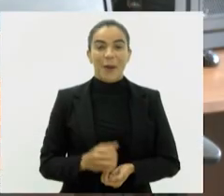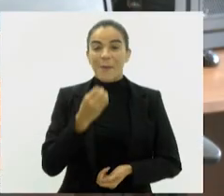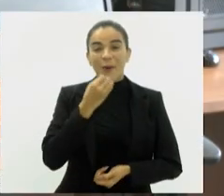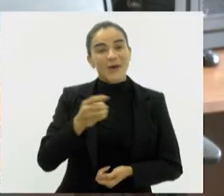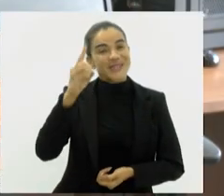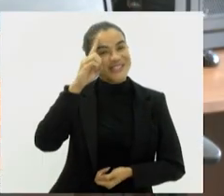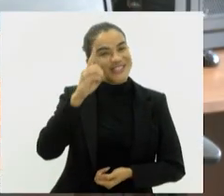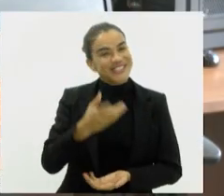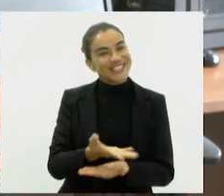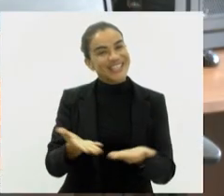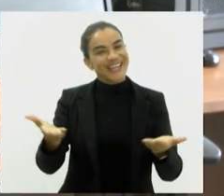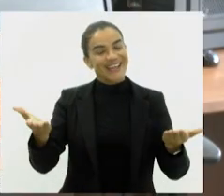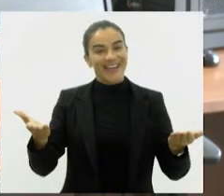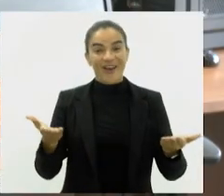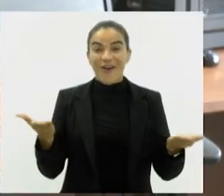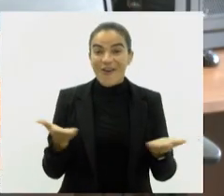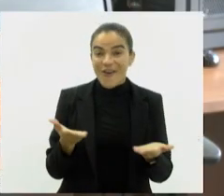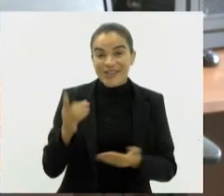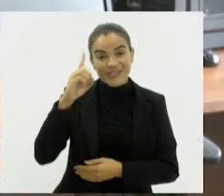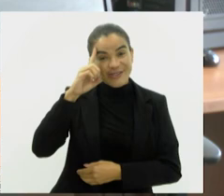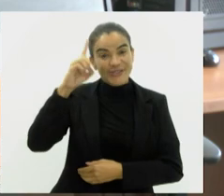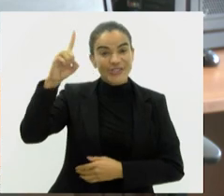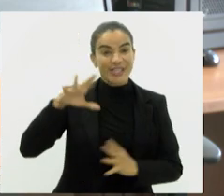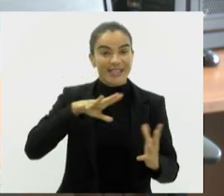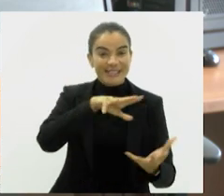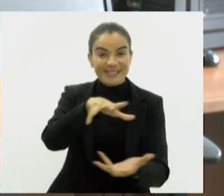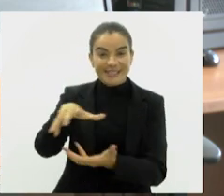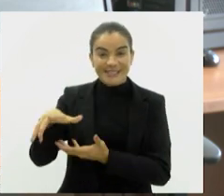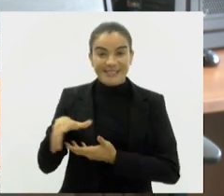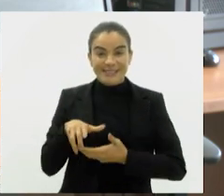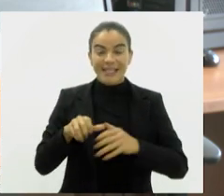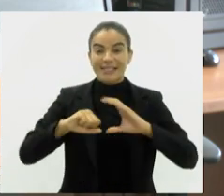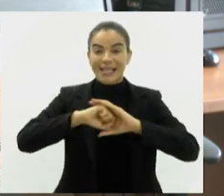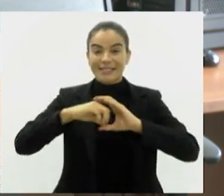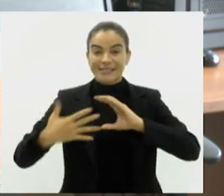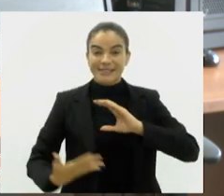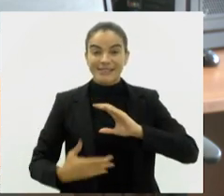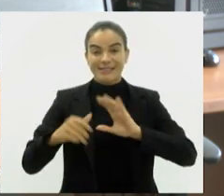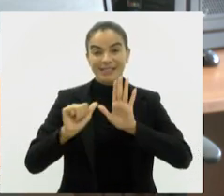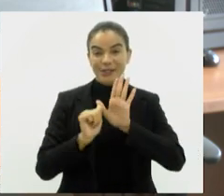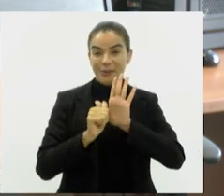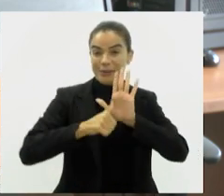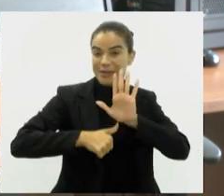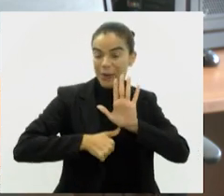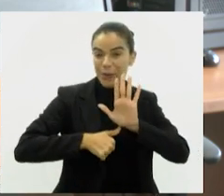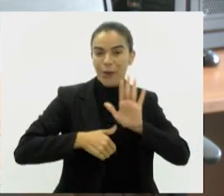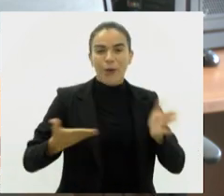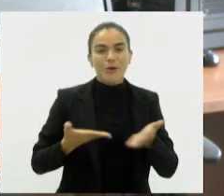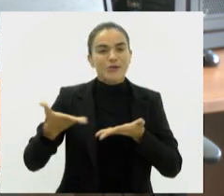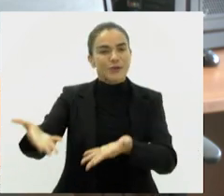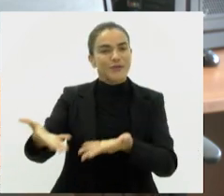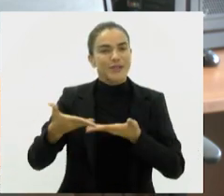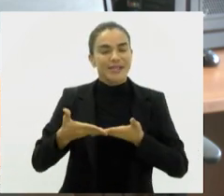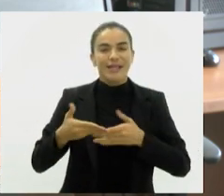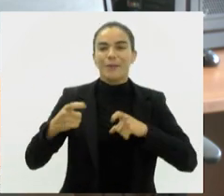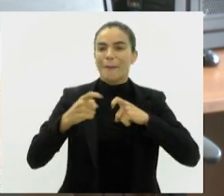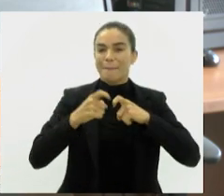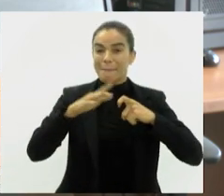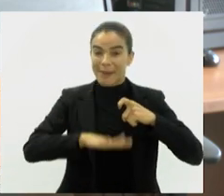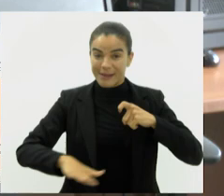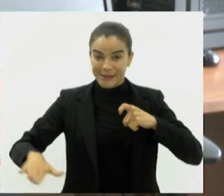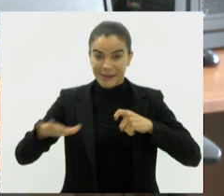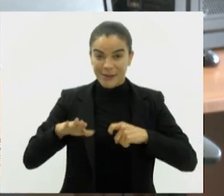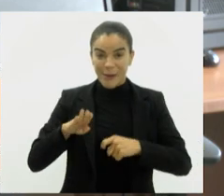Bom dia! Hoje é o Dia Internacional da Síndrome de Down. E para falar sobre essa data, nós convidamos a pediatra Ana